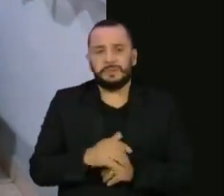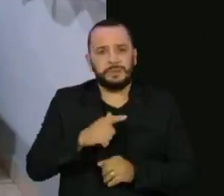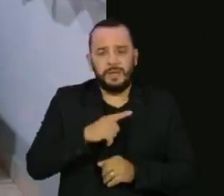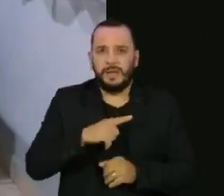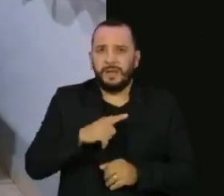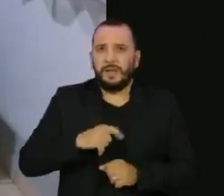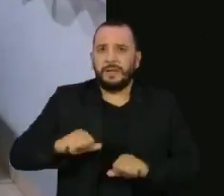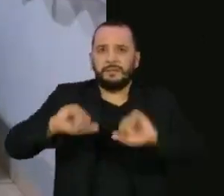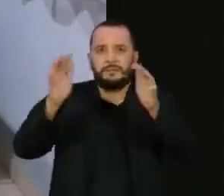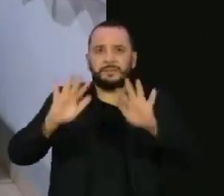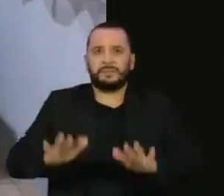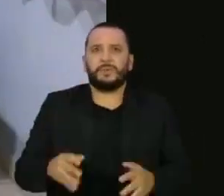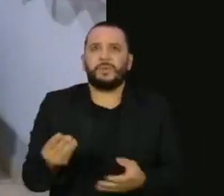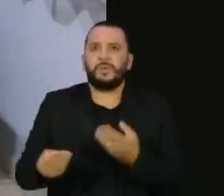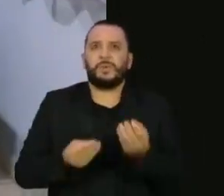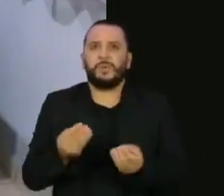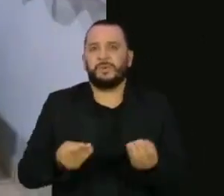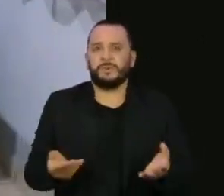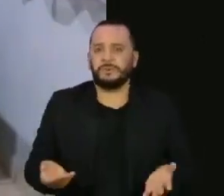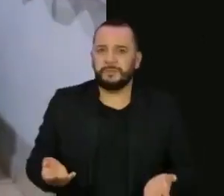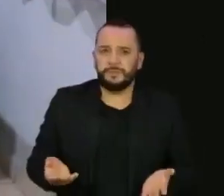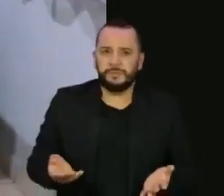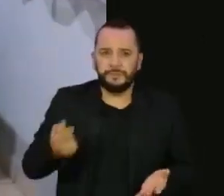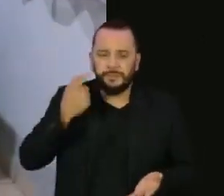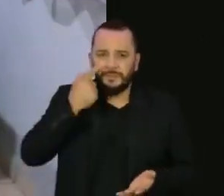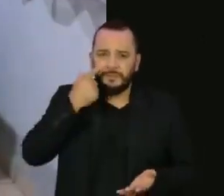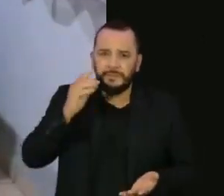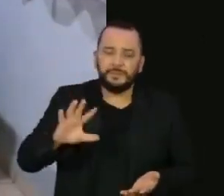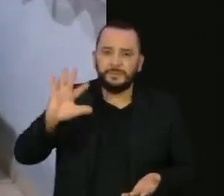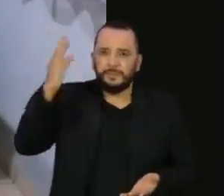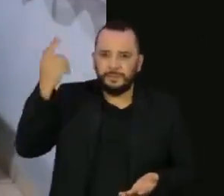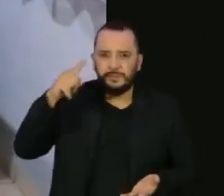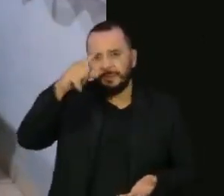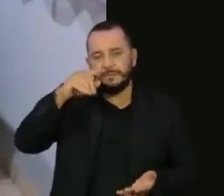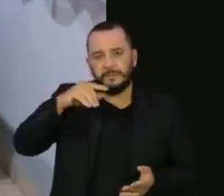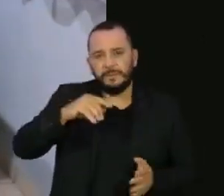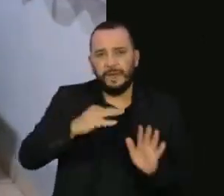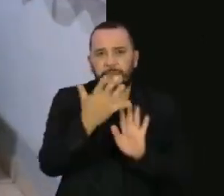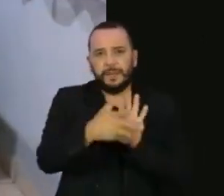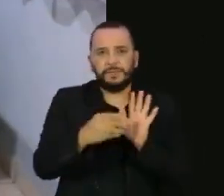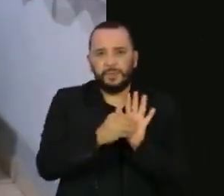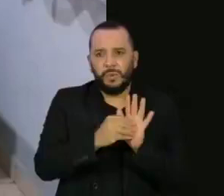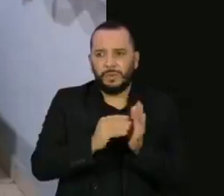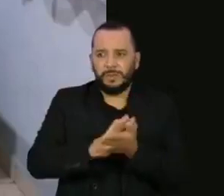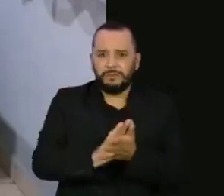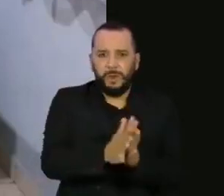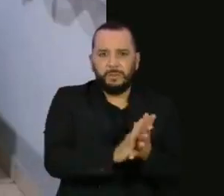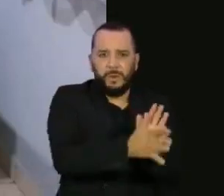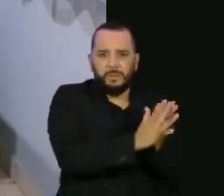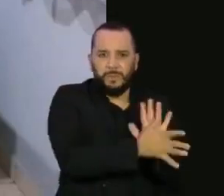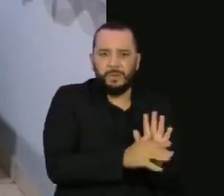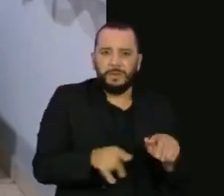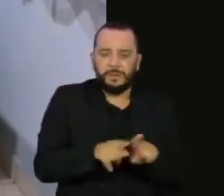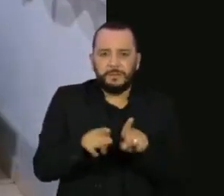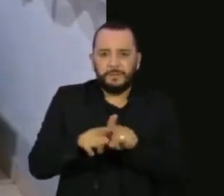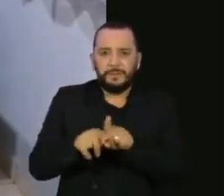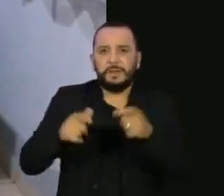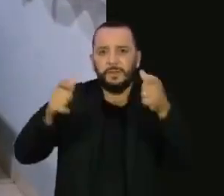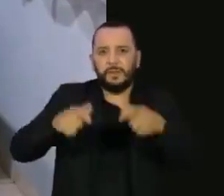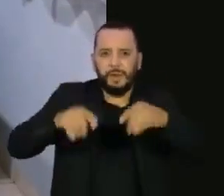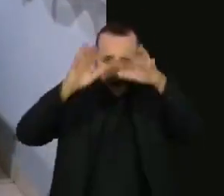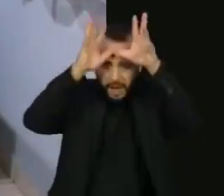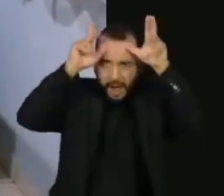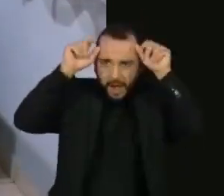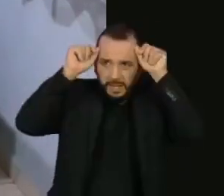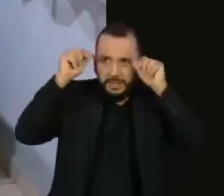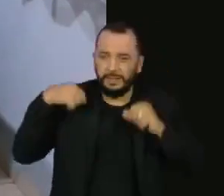É inadmissível a gente ver o que aconteceu no Amazonas, o que está acontecendo no Acre, e a gente não ter uma atitude